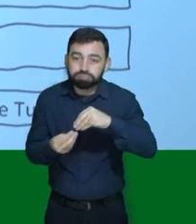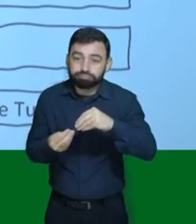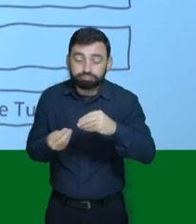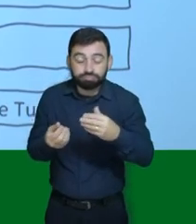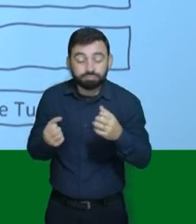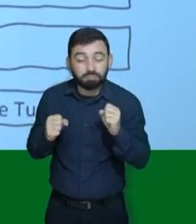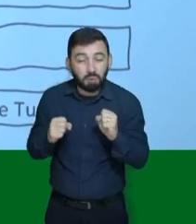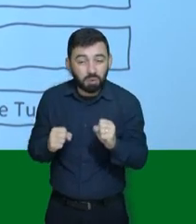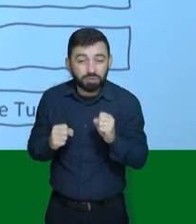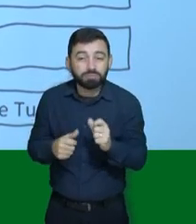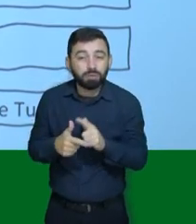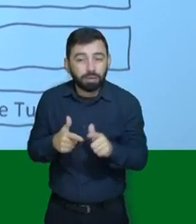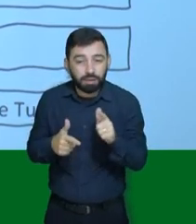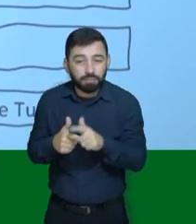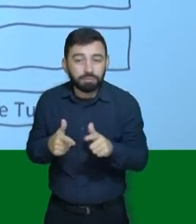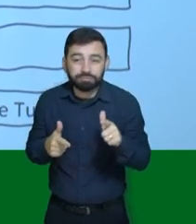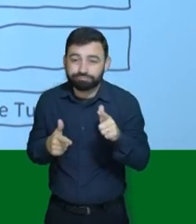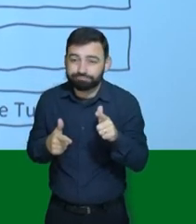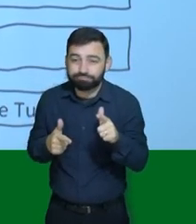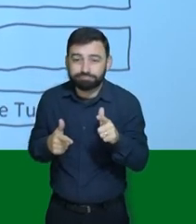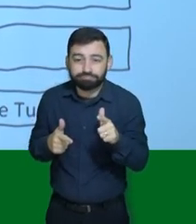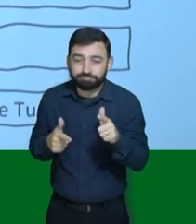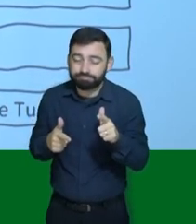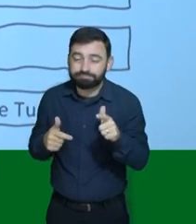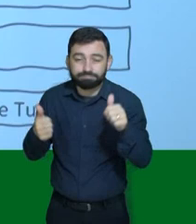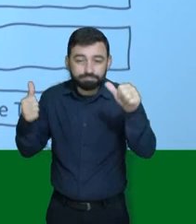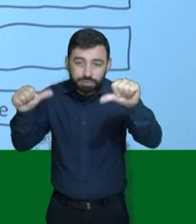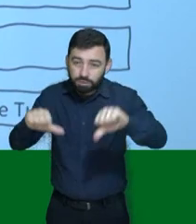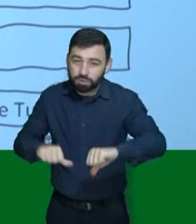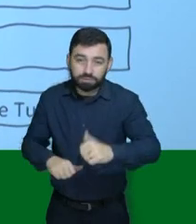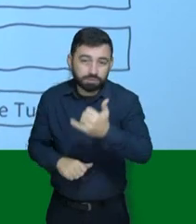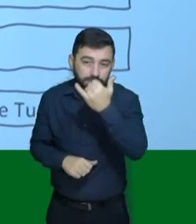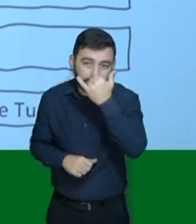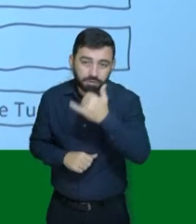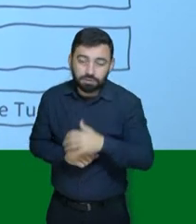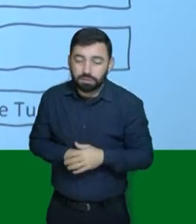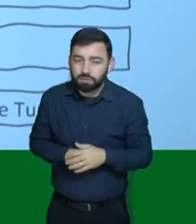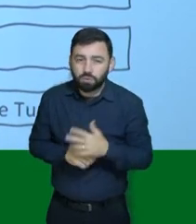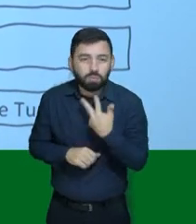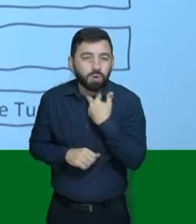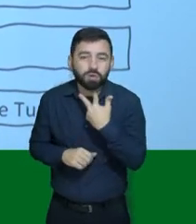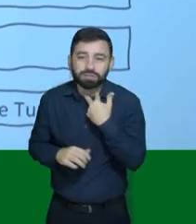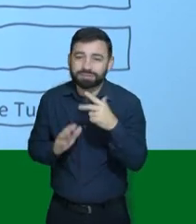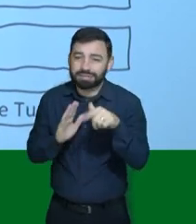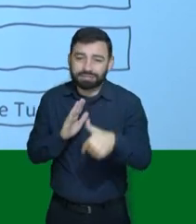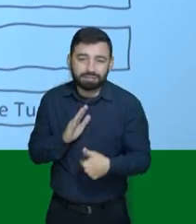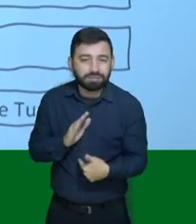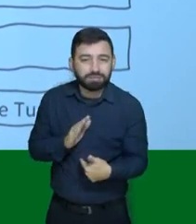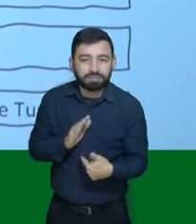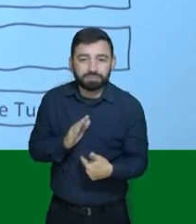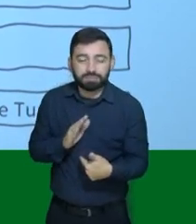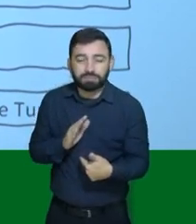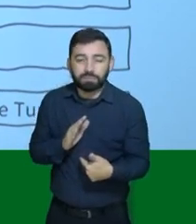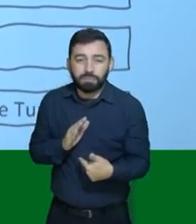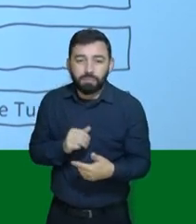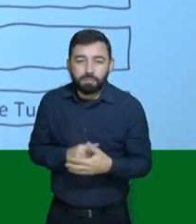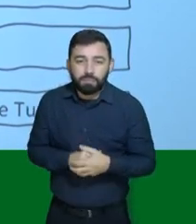está dando um tiro no pé. Não tem como, sabe, a gente negar isso, atrasar,